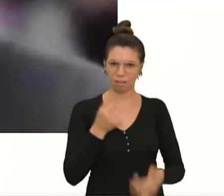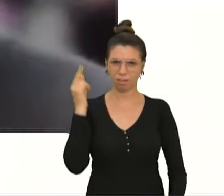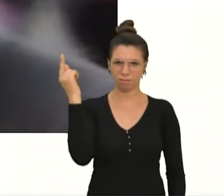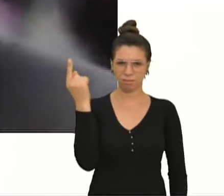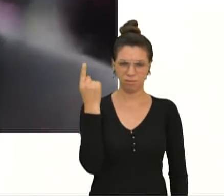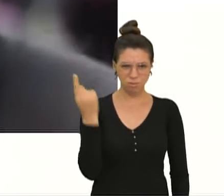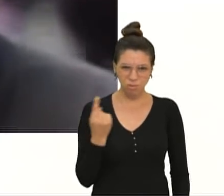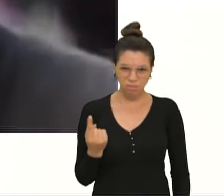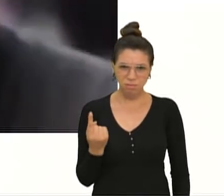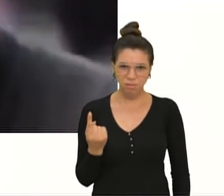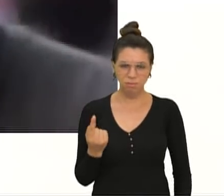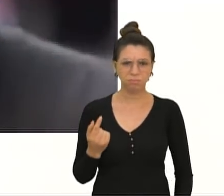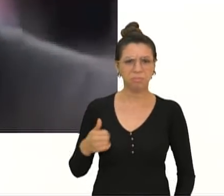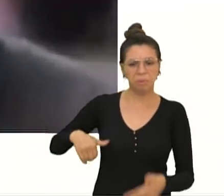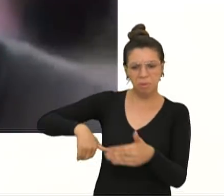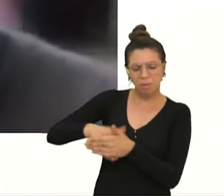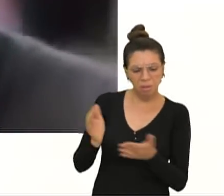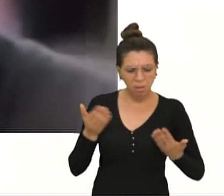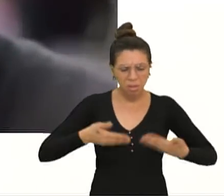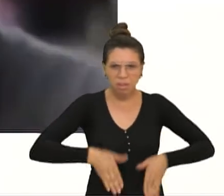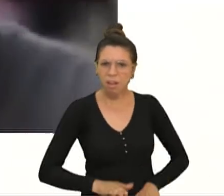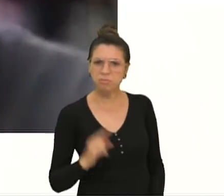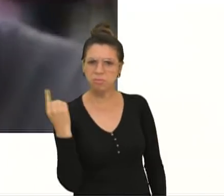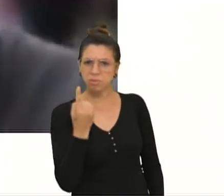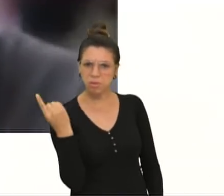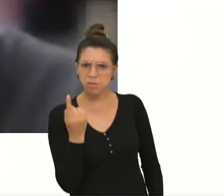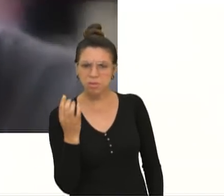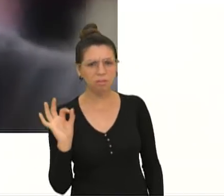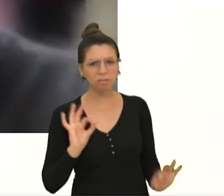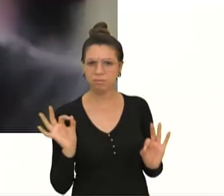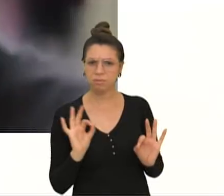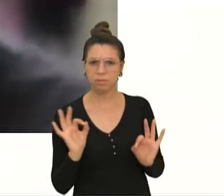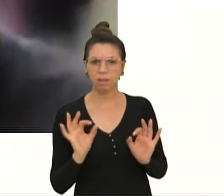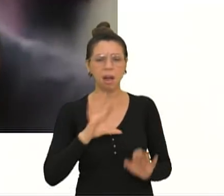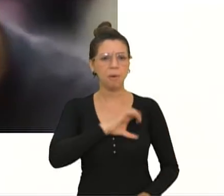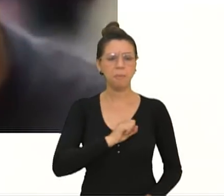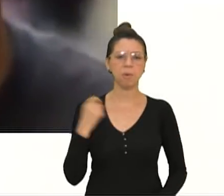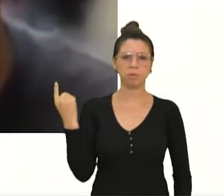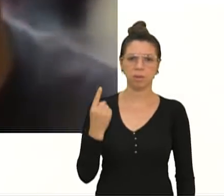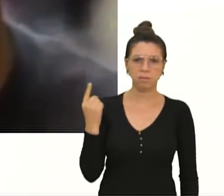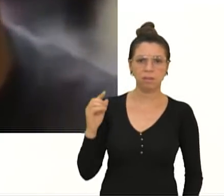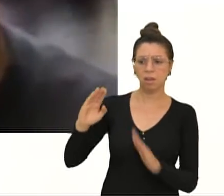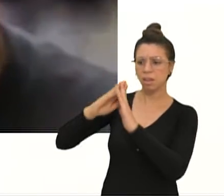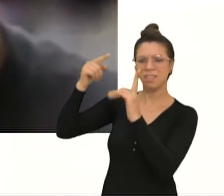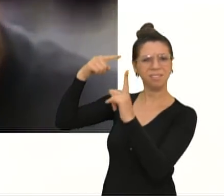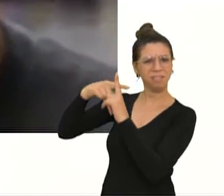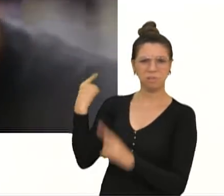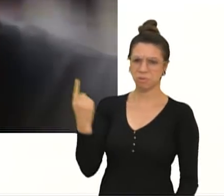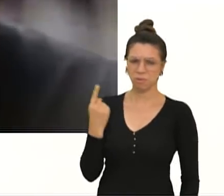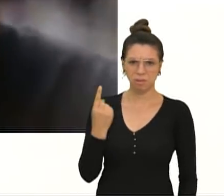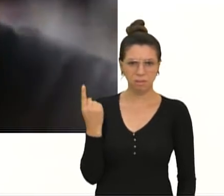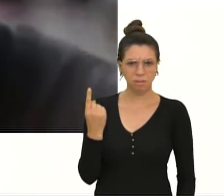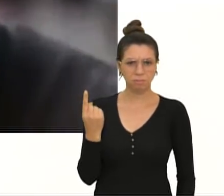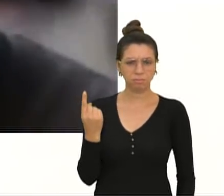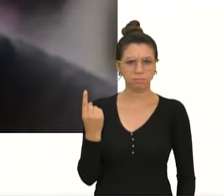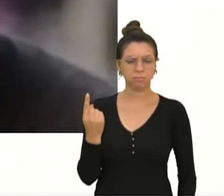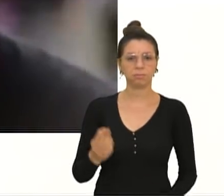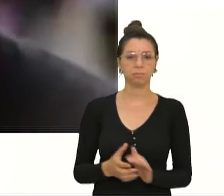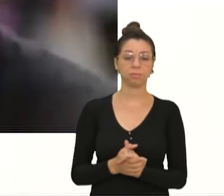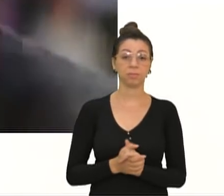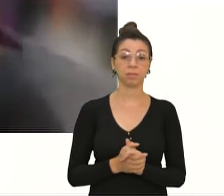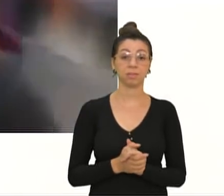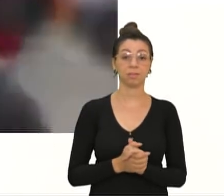joga bola sozinho, ninguém nasce sozinho, ninguém faz amor sozinho, ninguém é igreja sozinho, ninguém vai para o